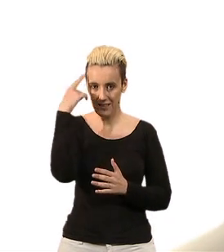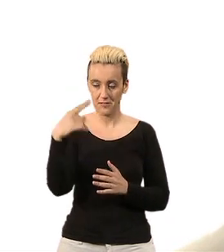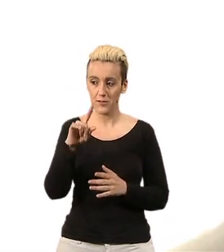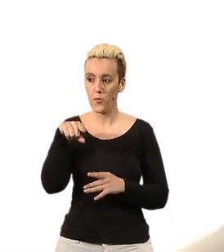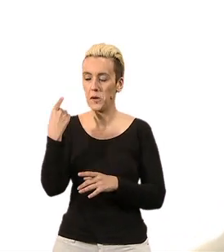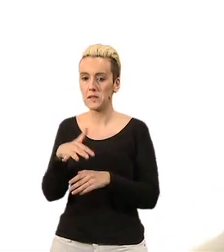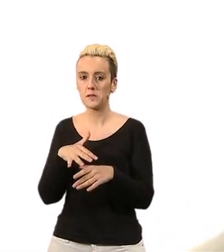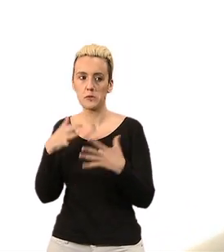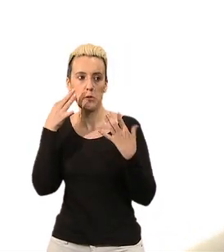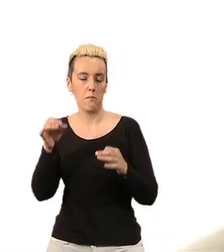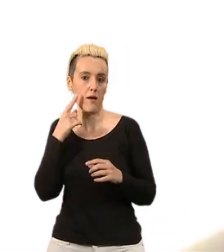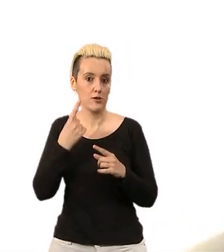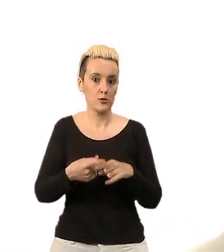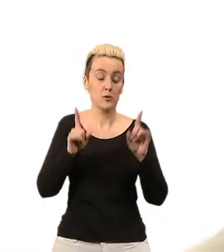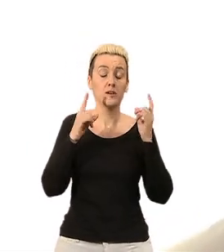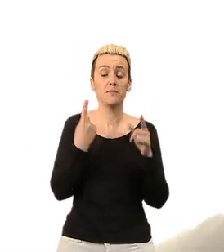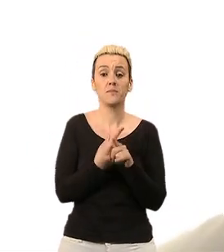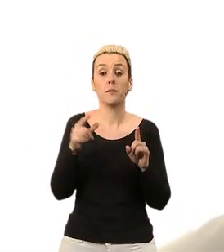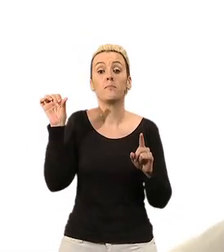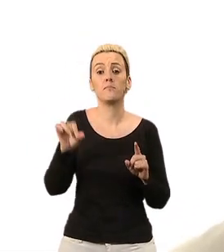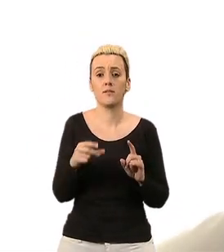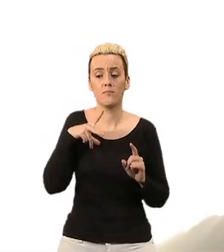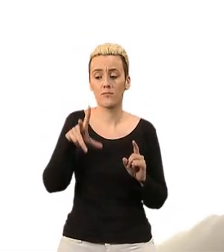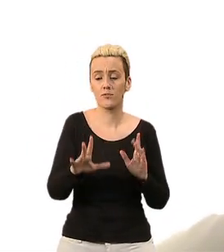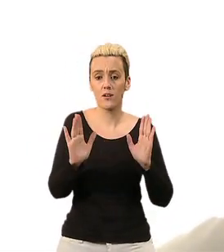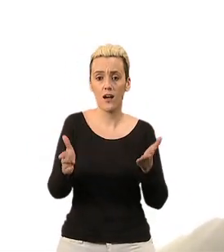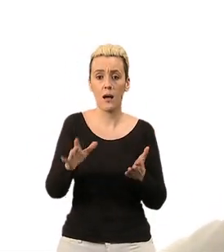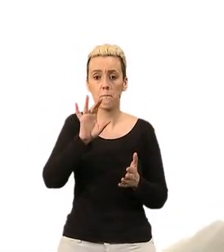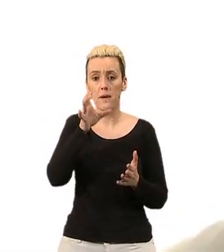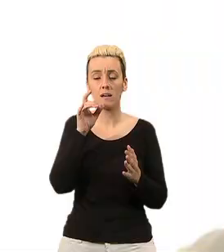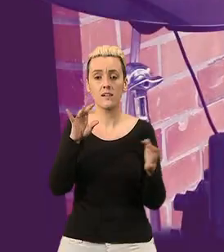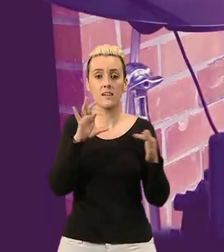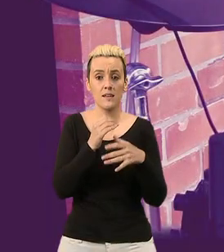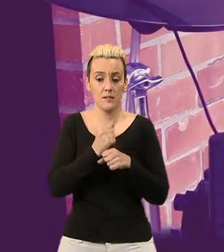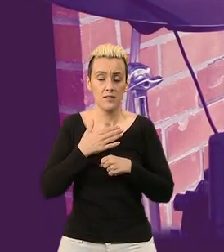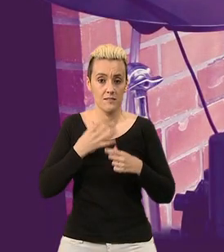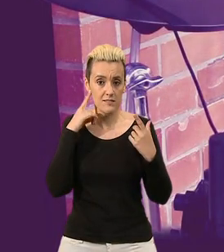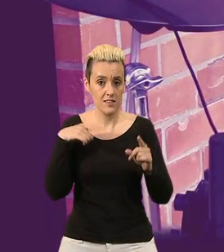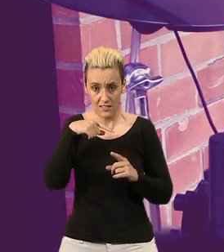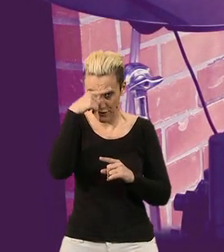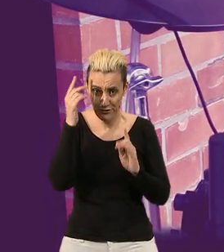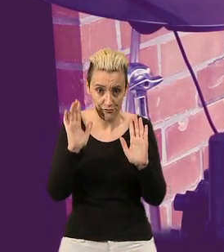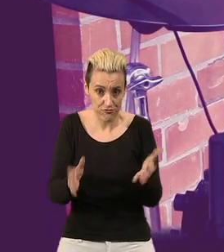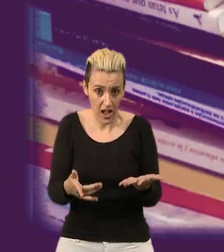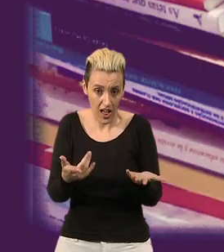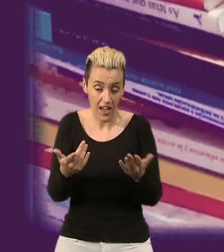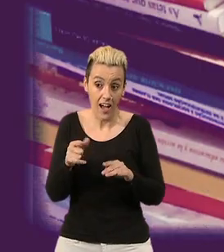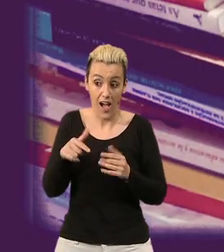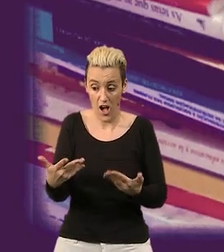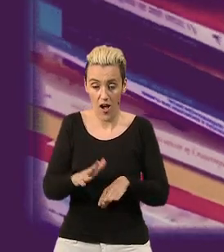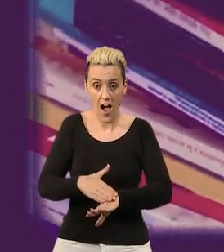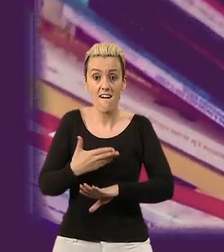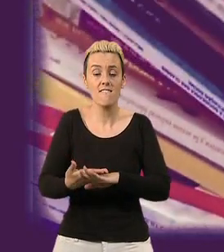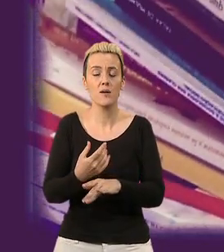situações normais, com agravante já vivemos num país onde é difícil ser músico, não é? Isto são atividades em que